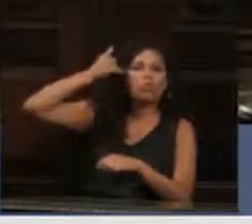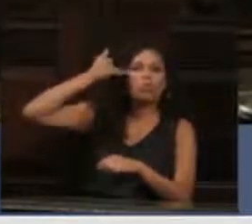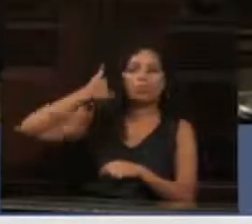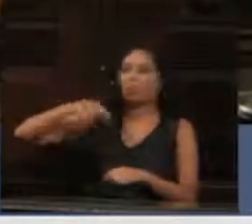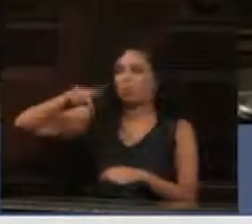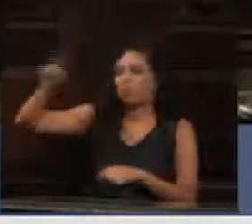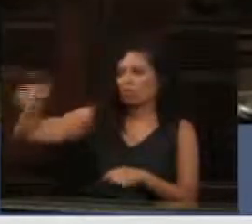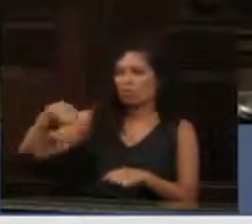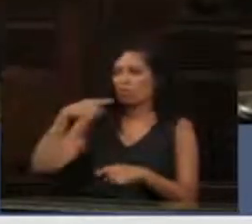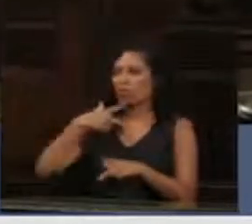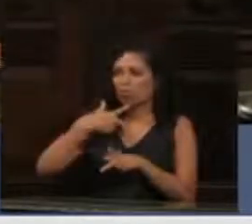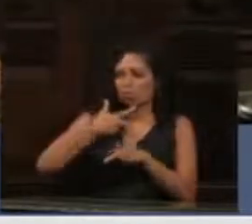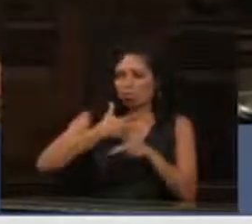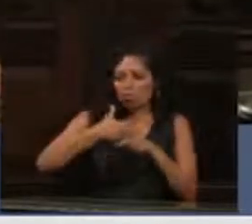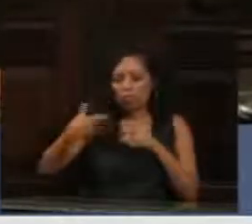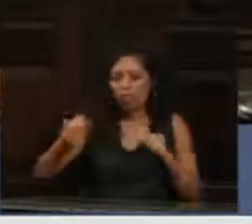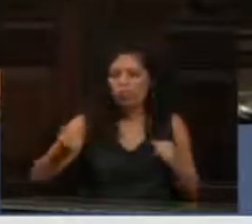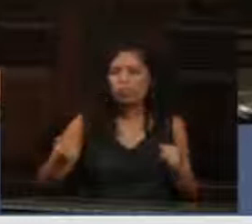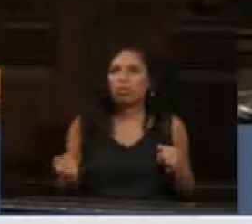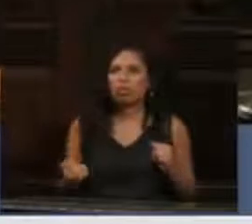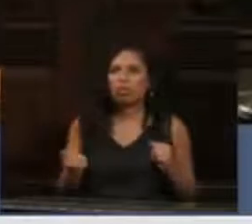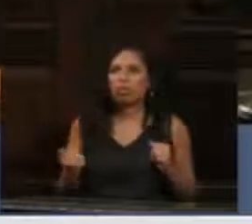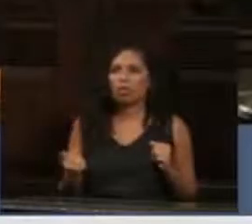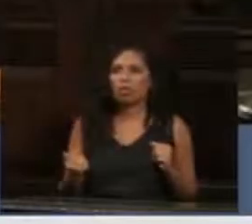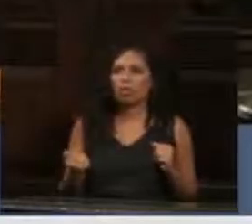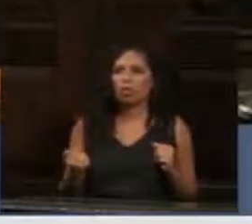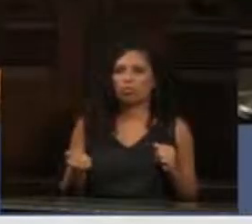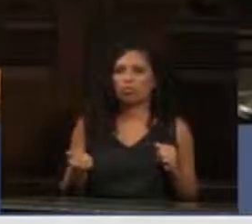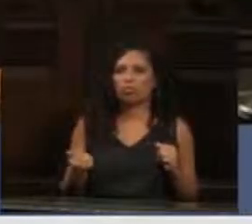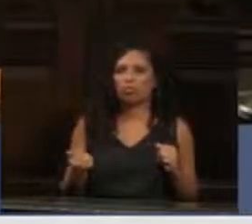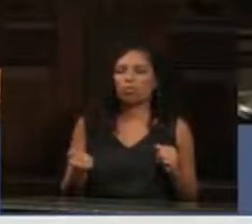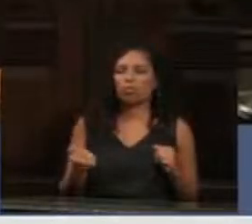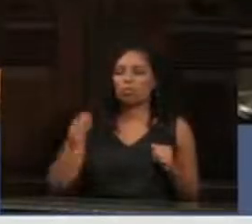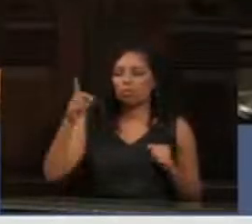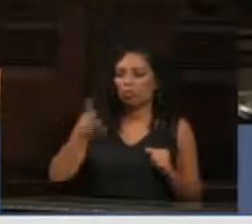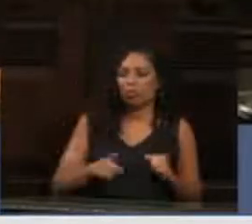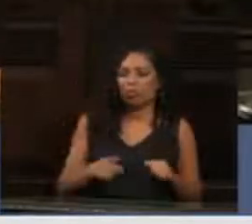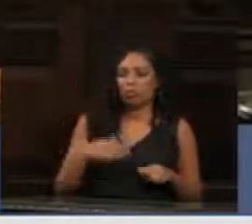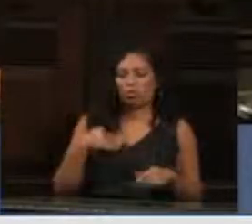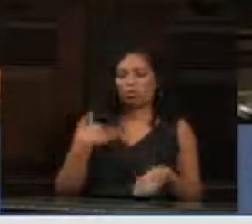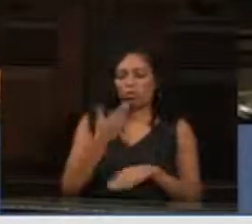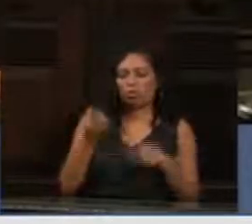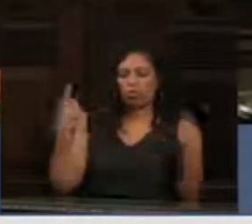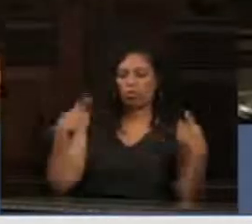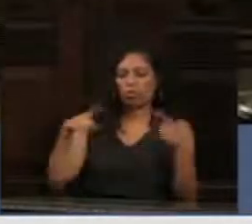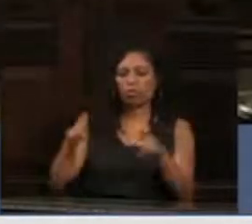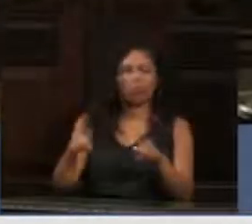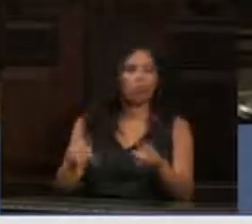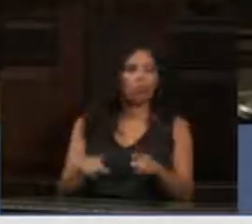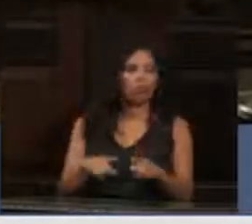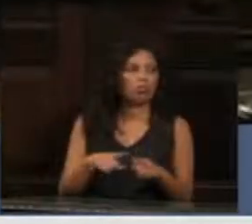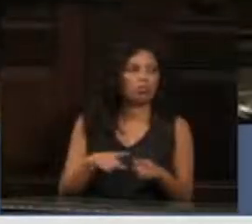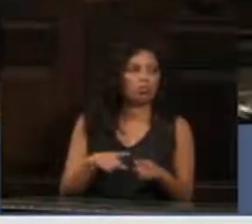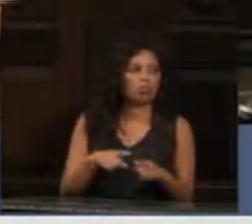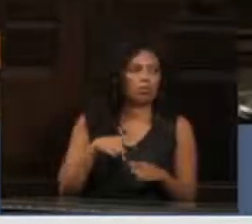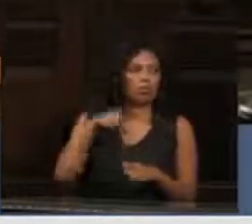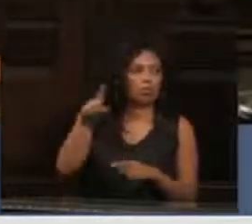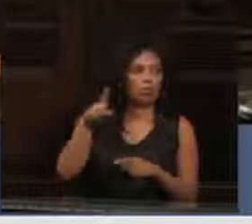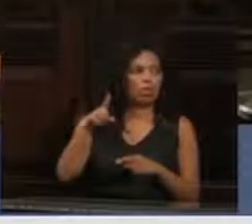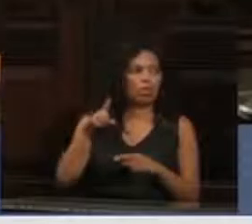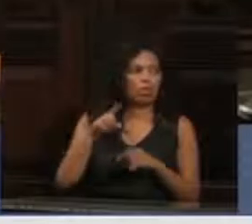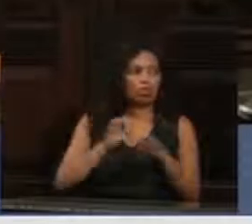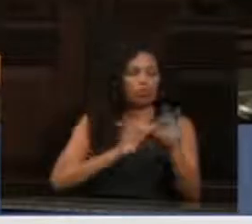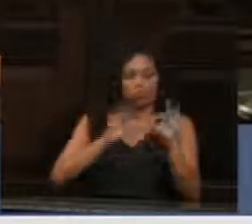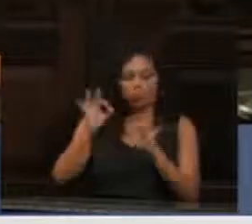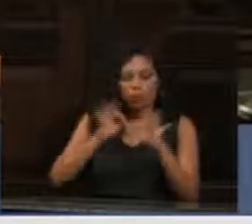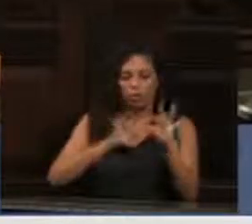essa concessão na época do governo do PT. Venho aqui denunciar eles pela forma como eles estão conduzindo